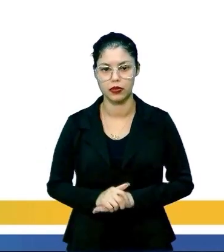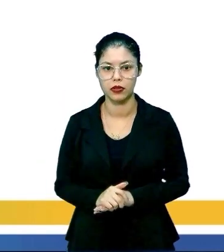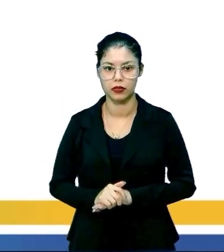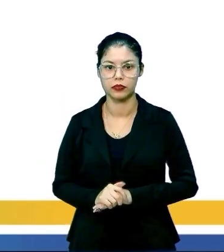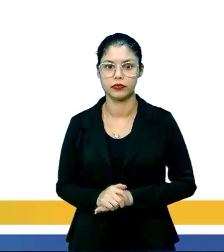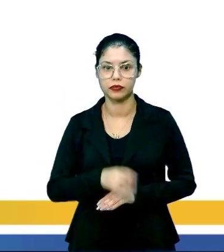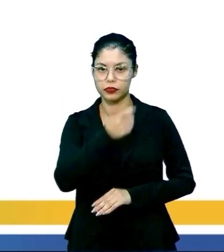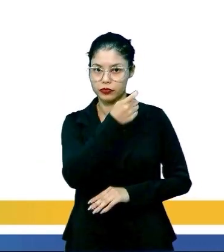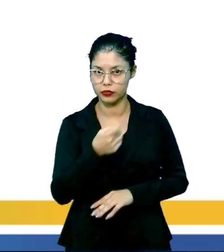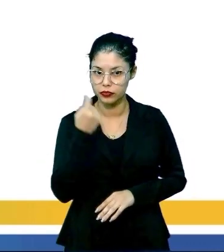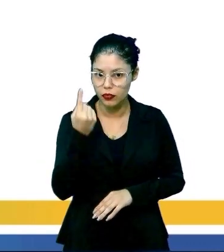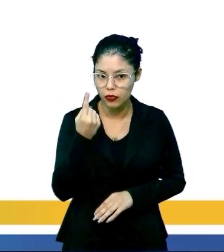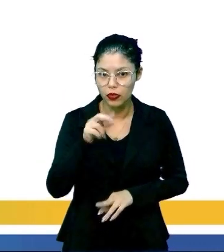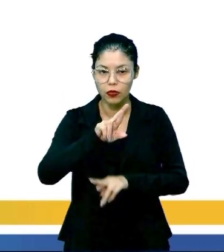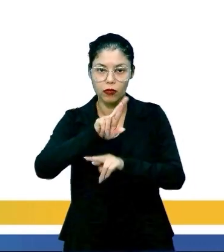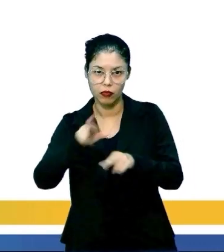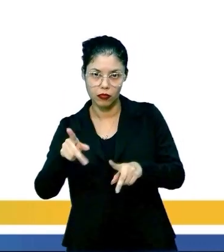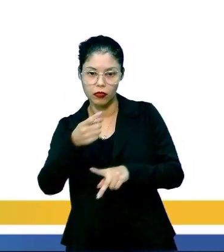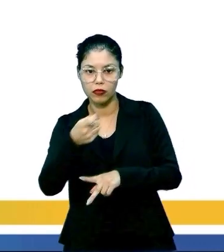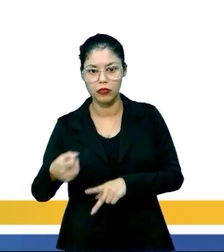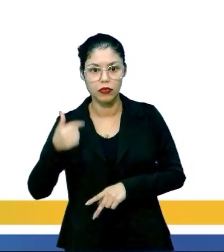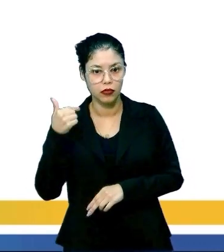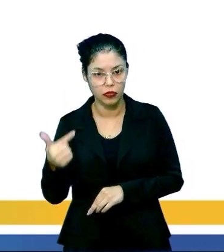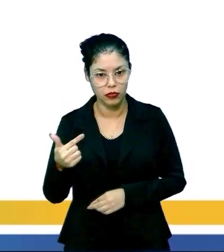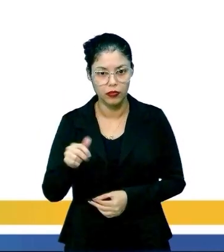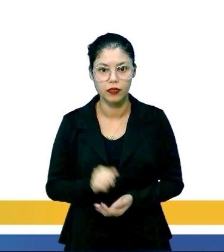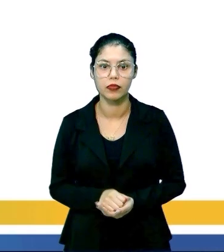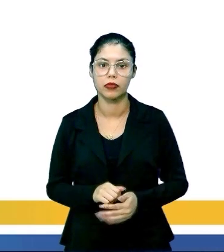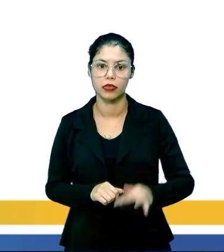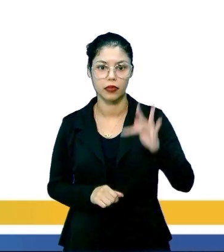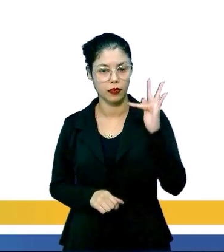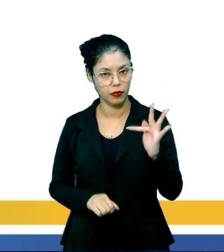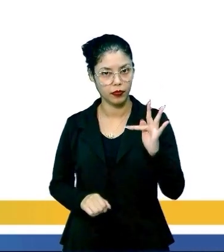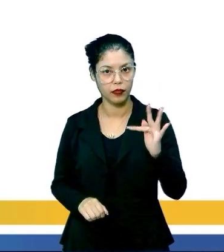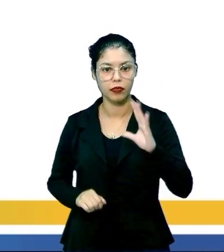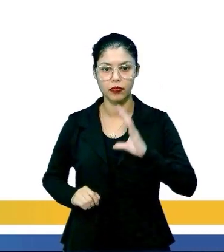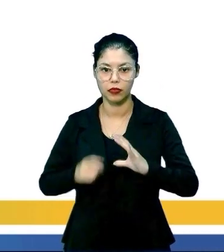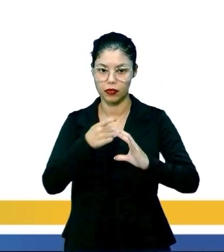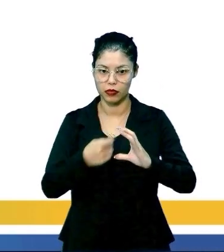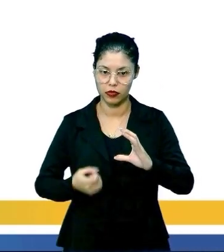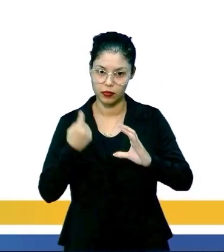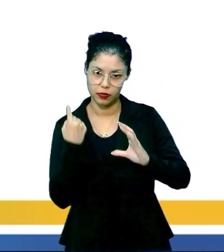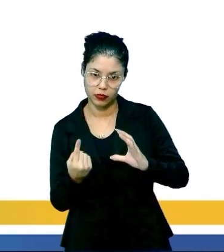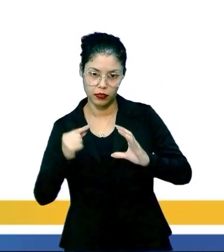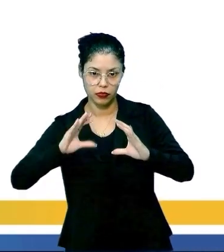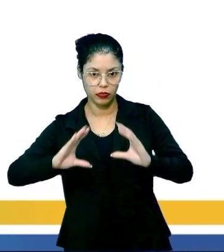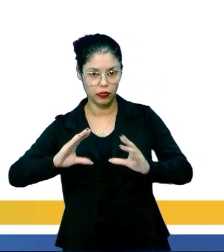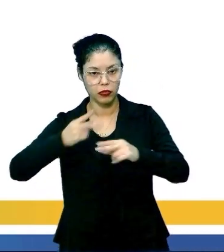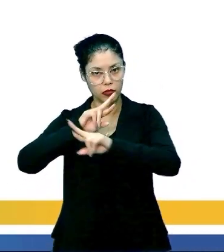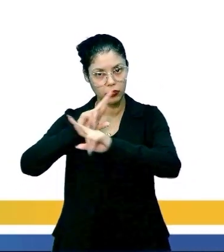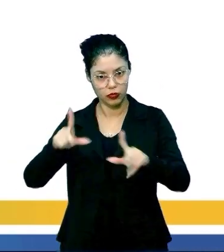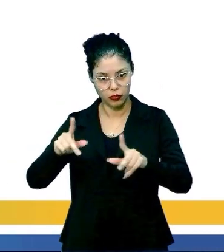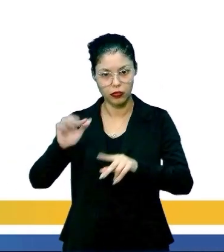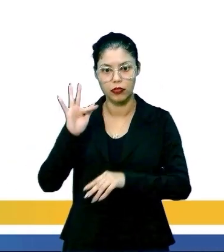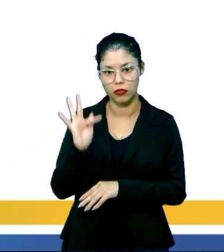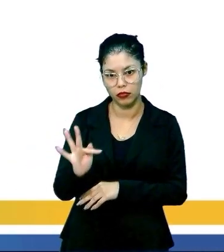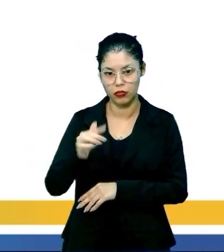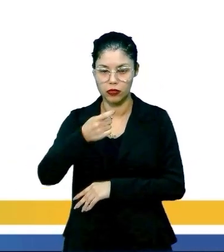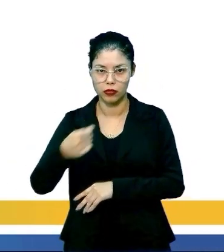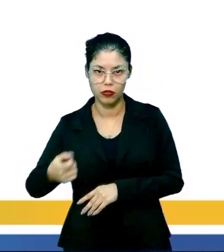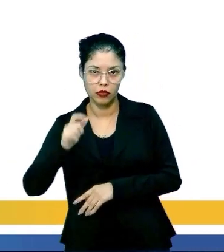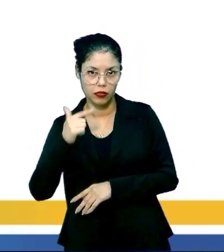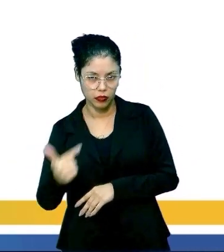A. Então, o x1 é diferente do x2. Então, nós podemos ver aí, que o f de x1